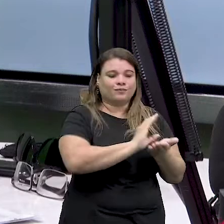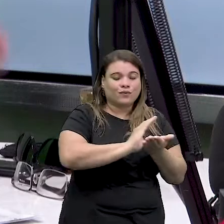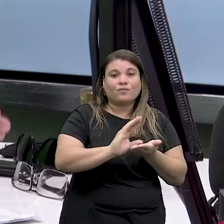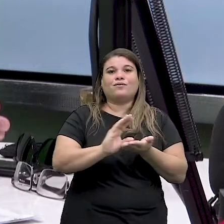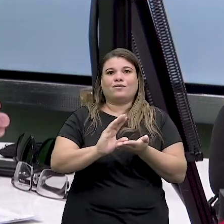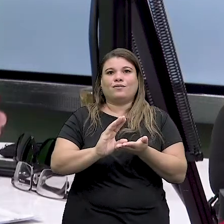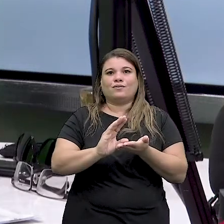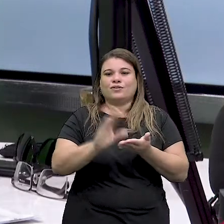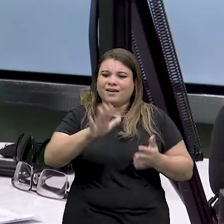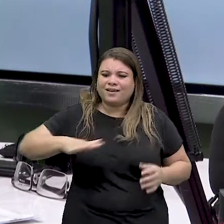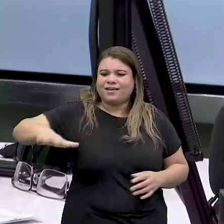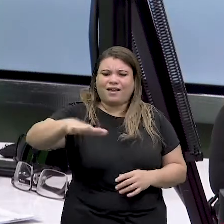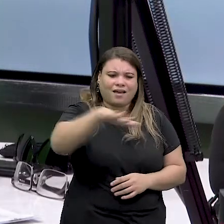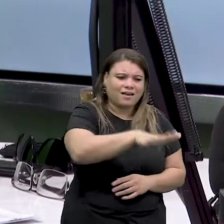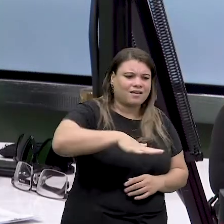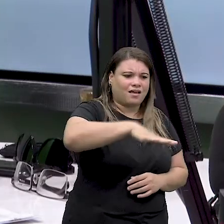de durabilidade.